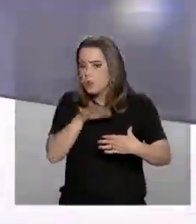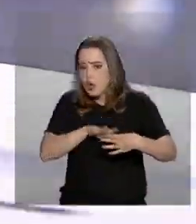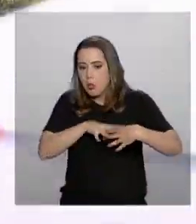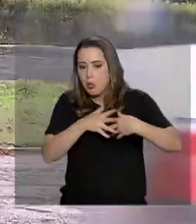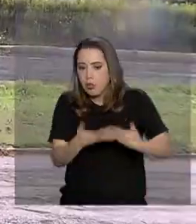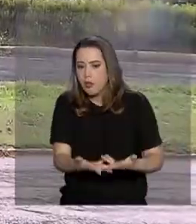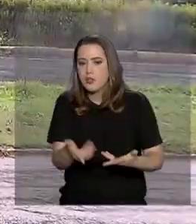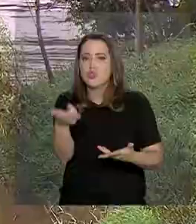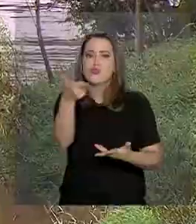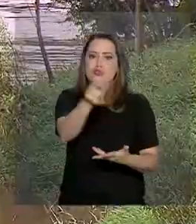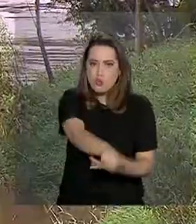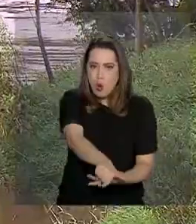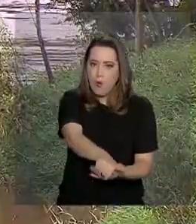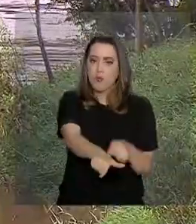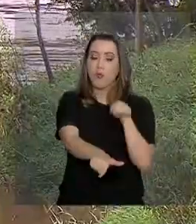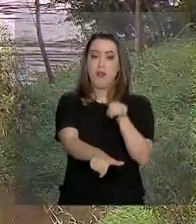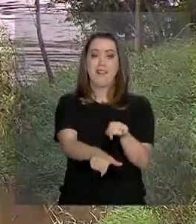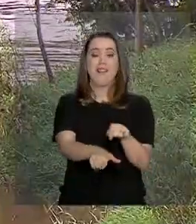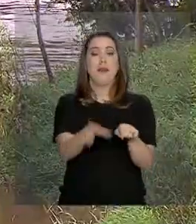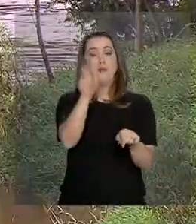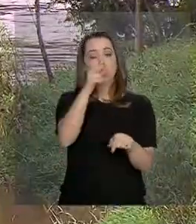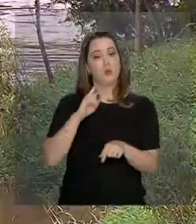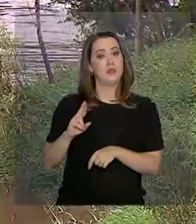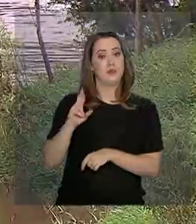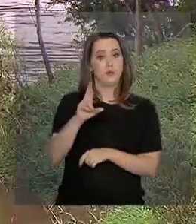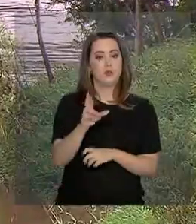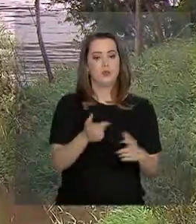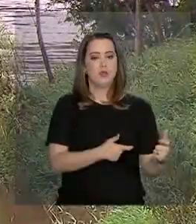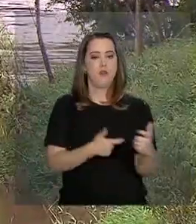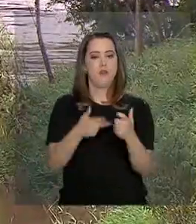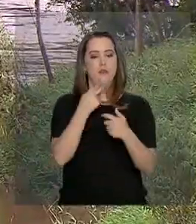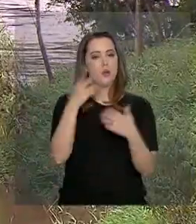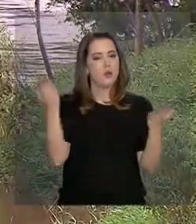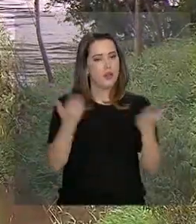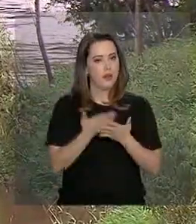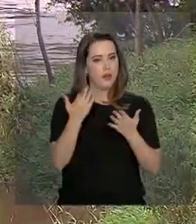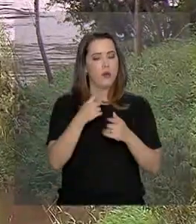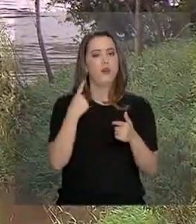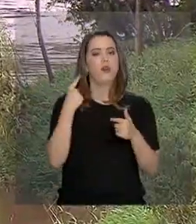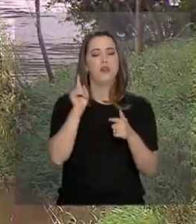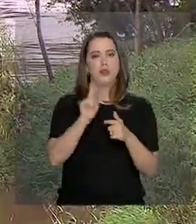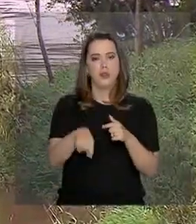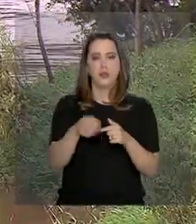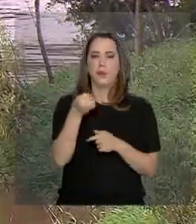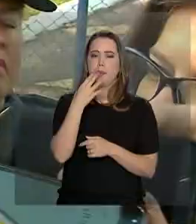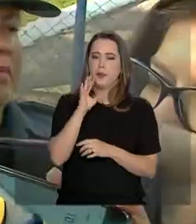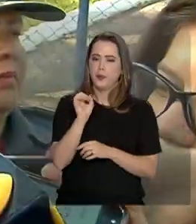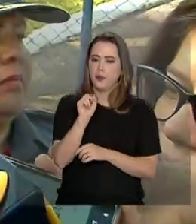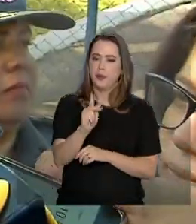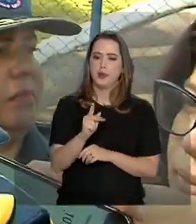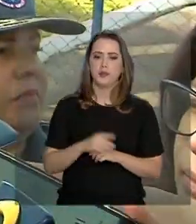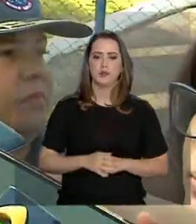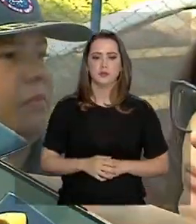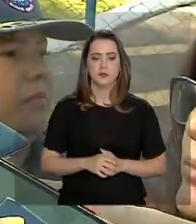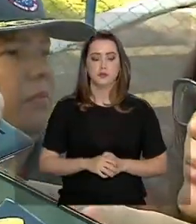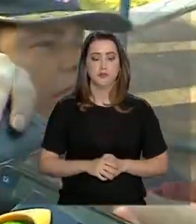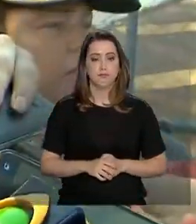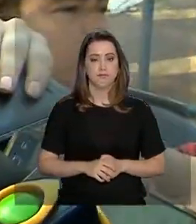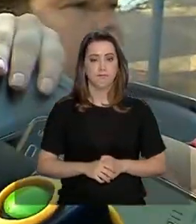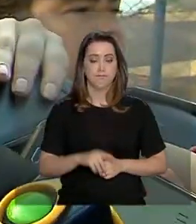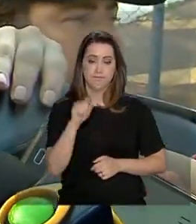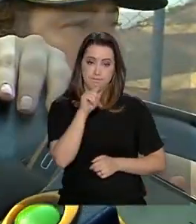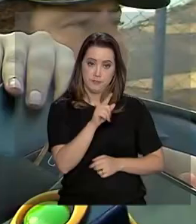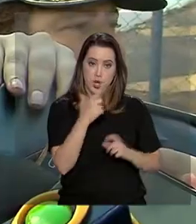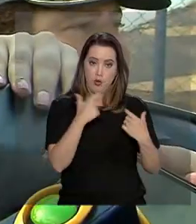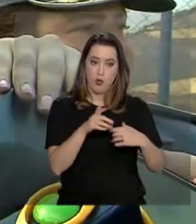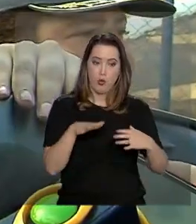de Brumadinho, o porta-voz do Corpo de Bombeiros disse que agora a situação é favorável. Em relação à questão da estabilidade